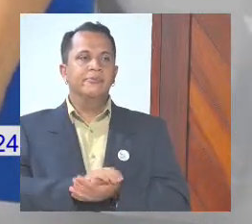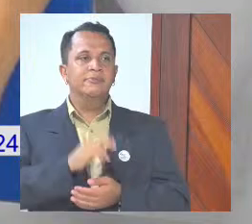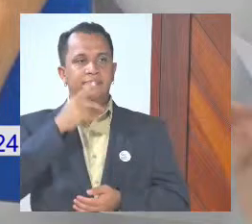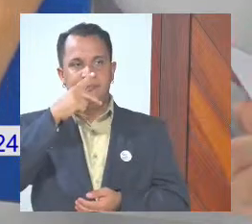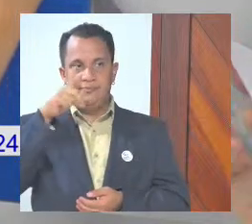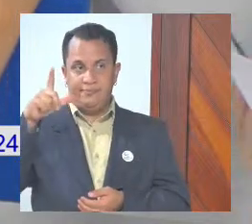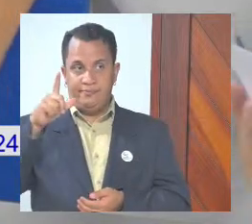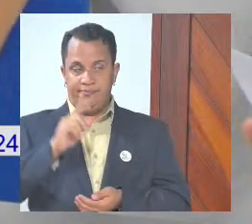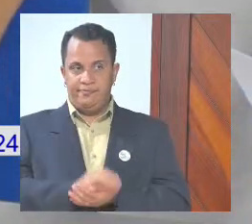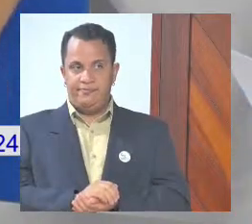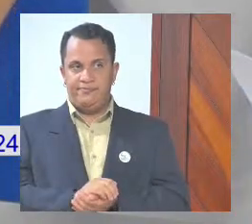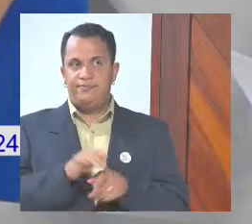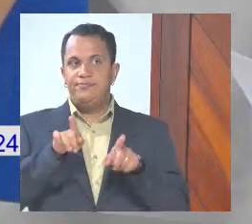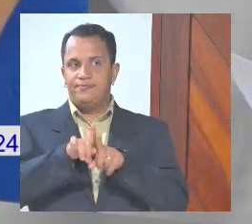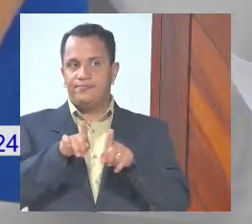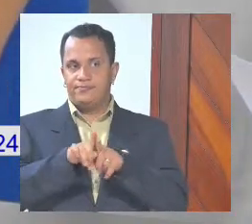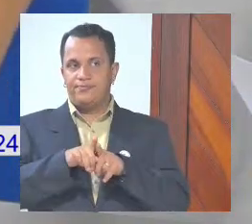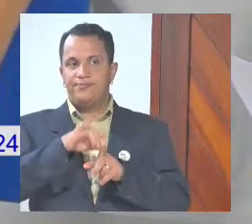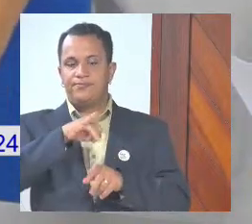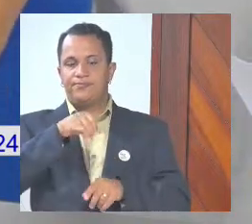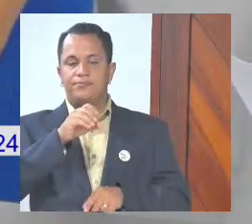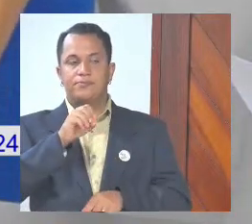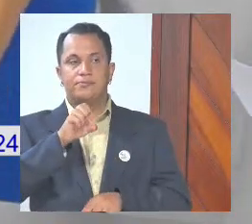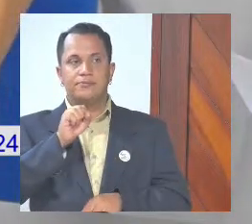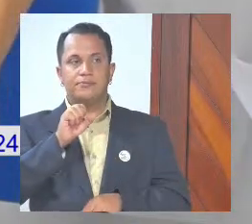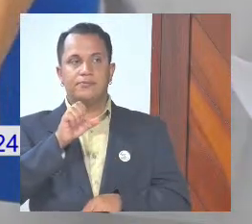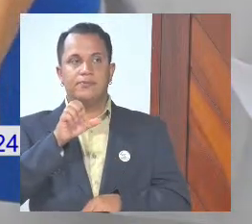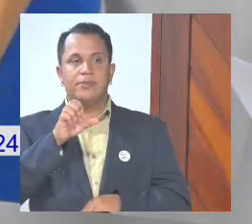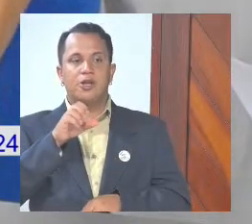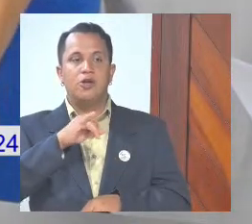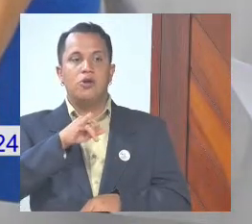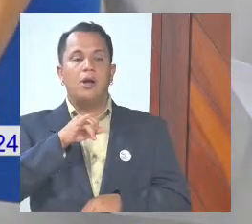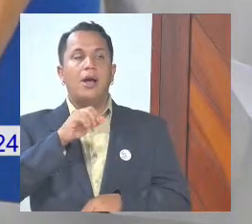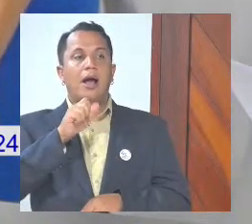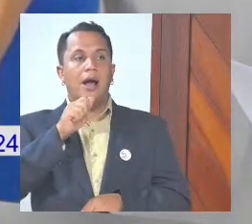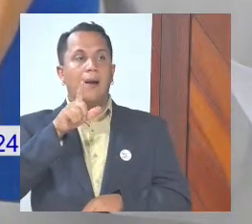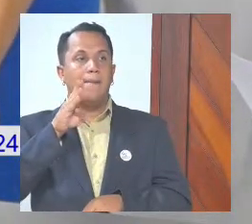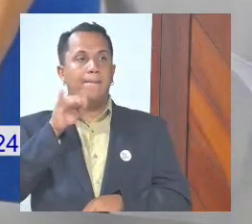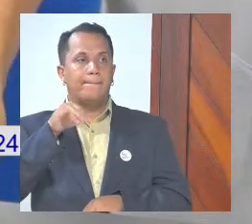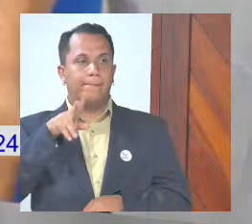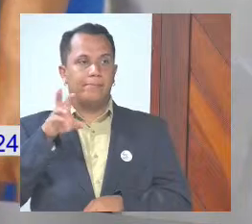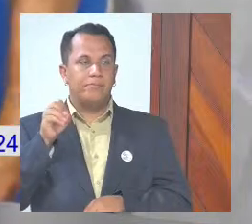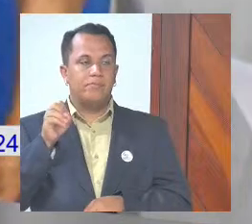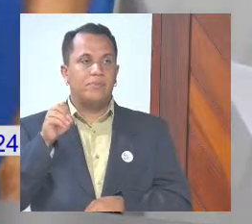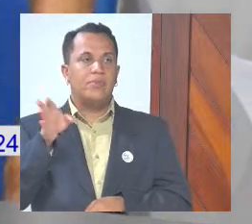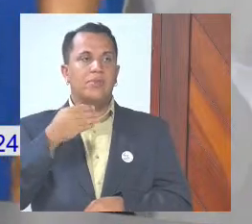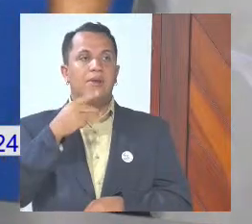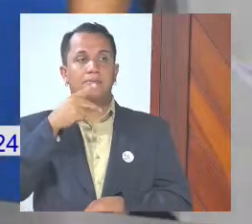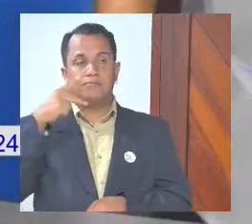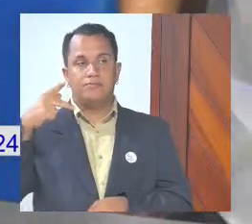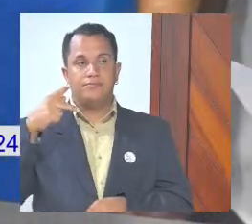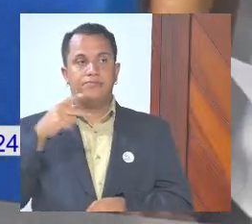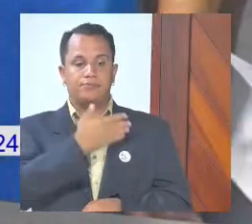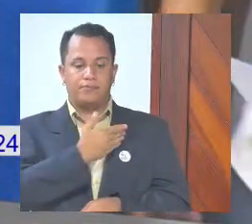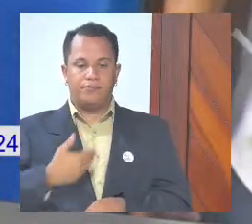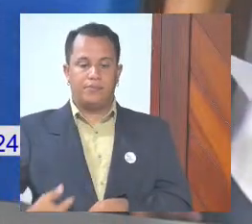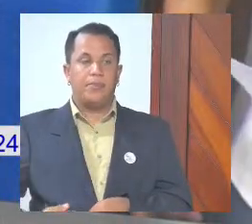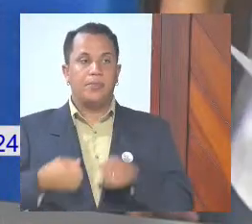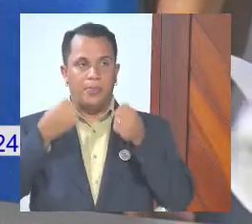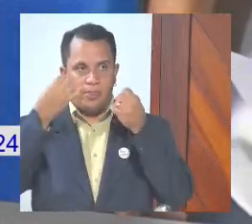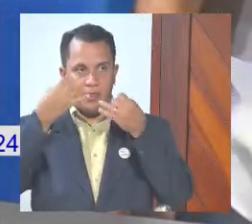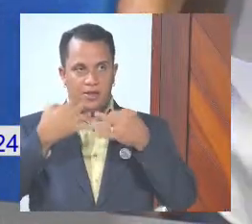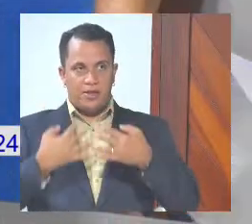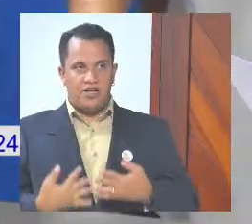PL, e José Albino Costa, Albininho do PP. O presidente justificou a